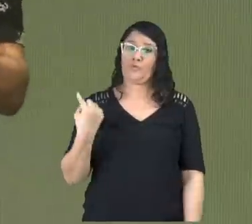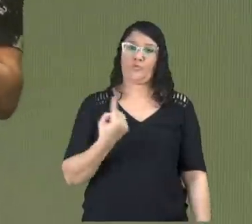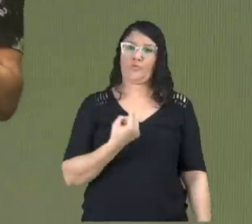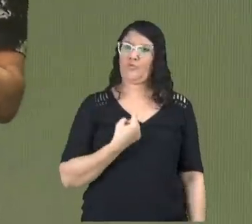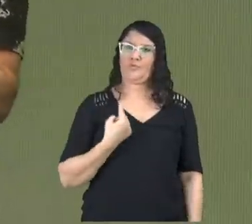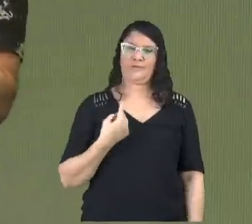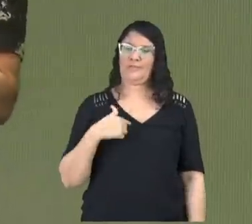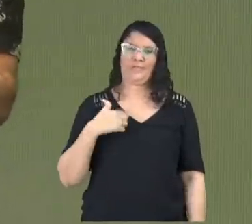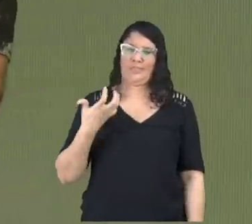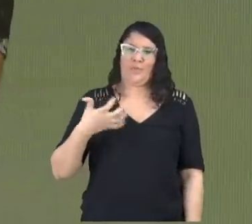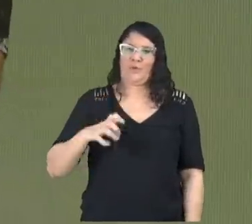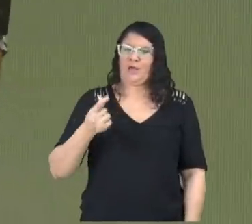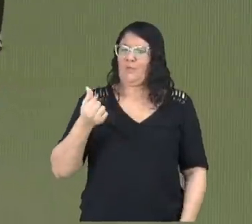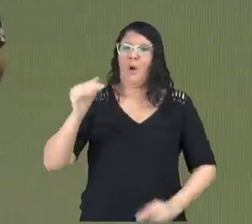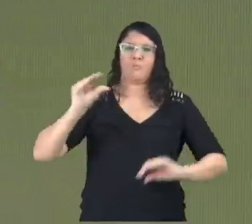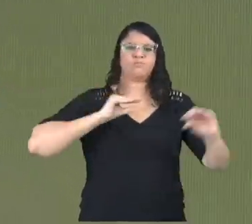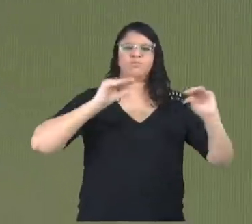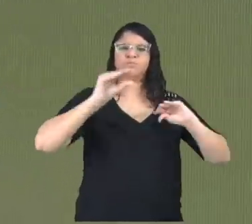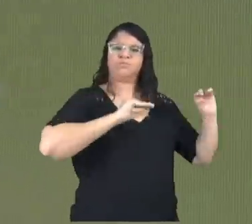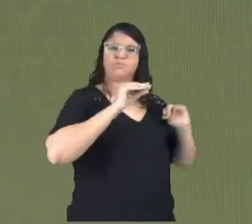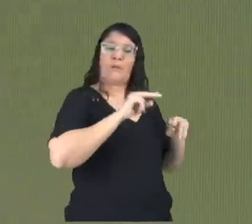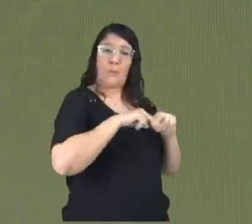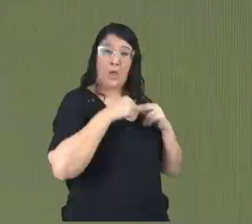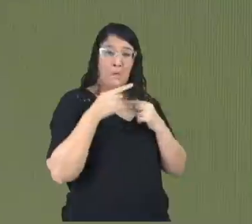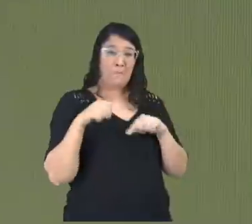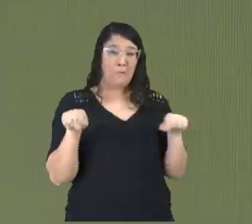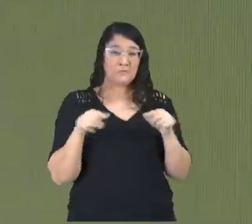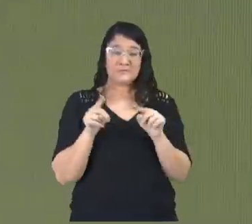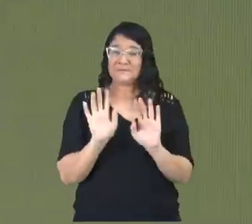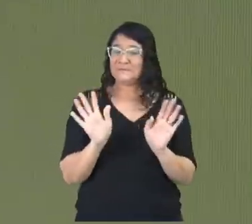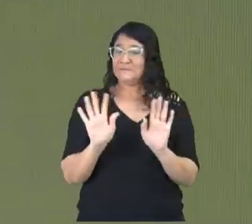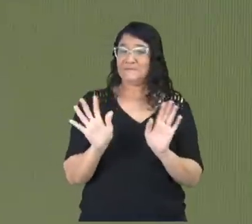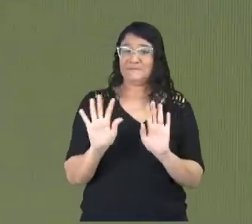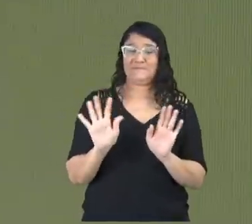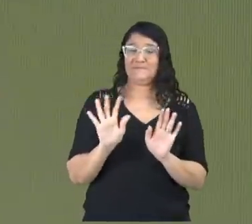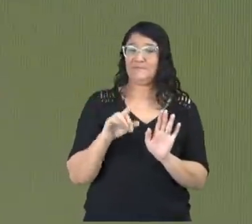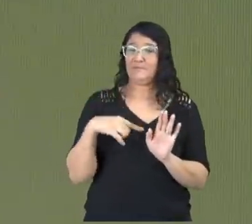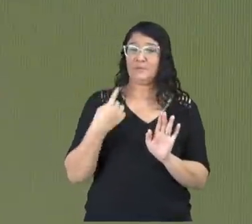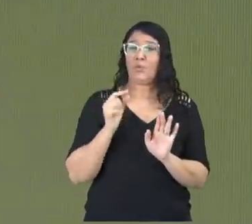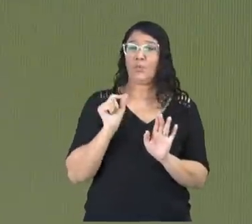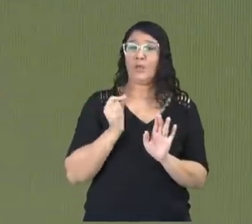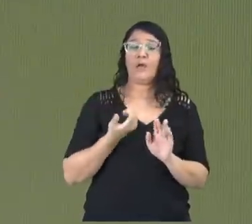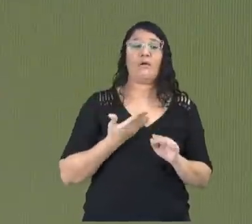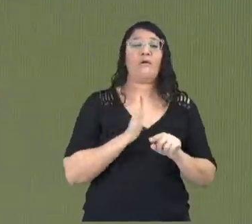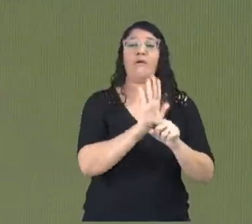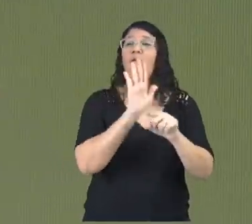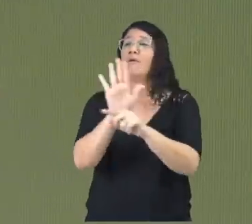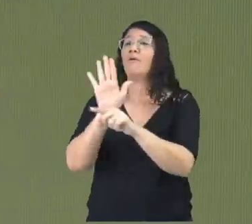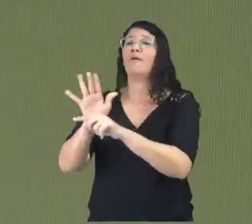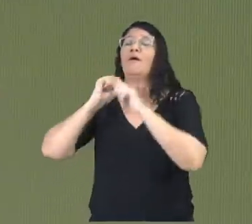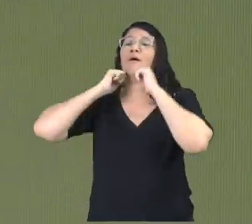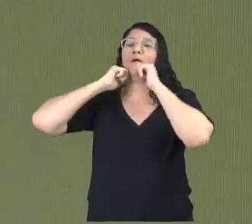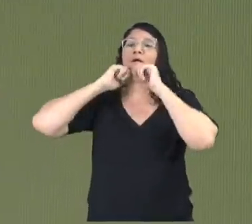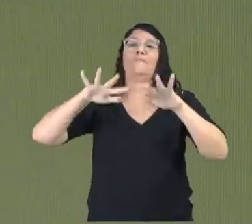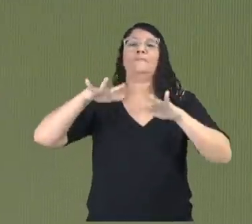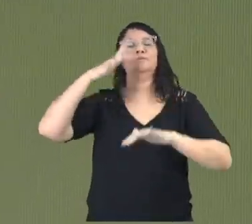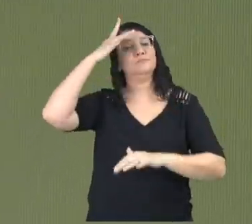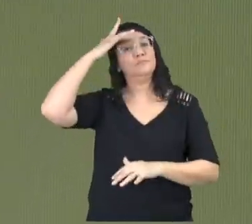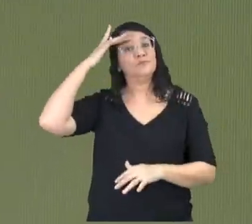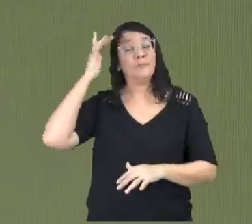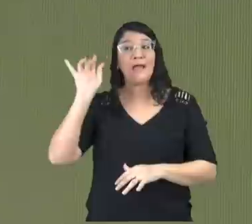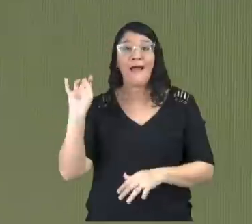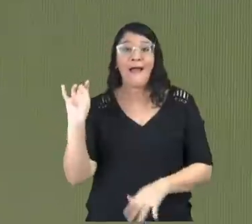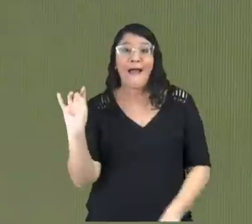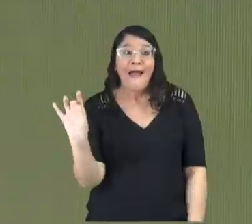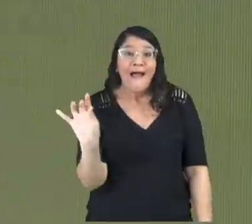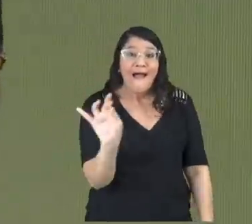nós não queremos viver de música, assim, ganhar dinheiro com isso. Nós sempre investimos para abençoar pessoas. Mas cada casa que